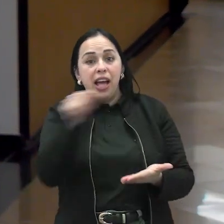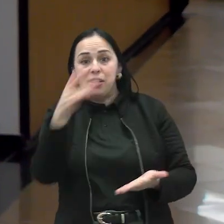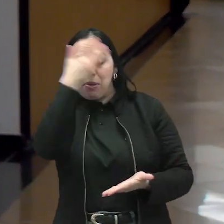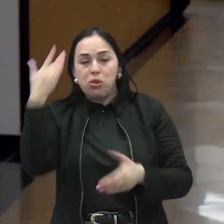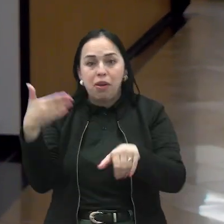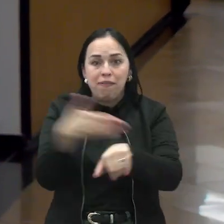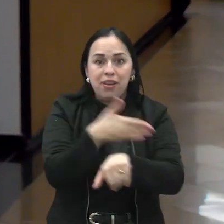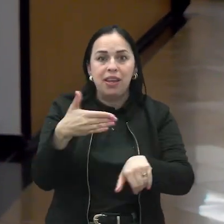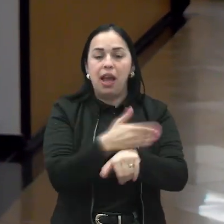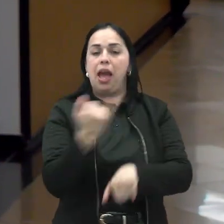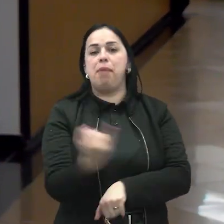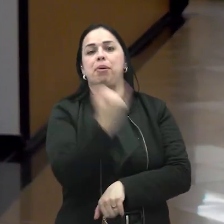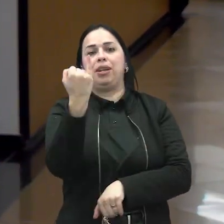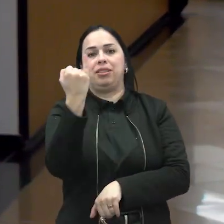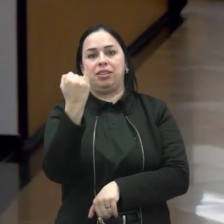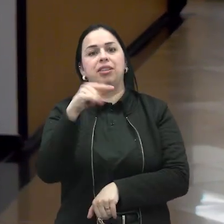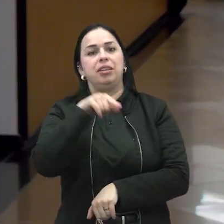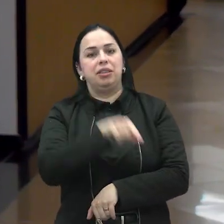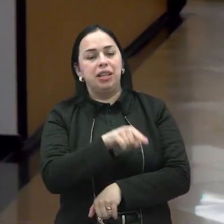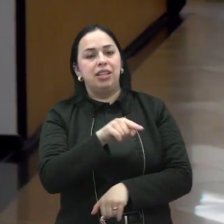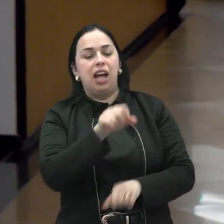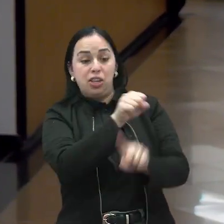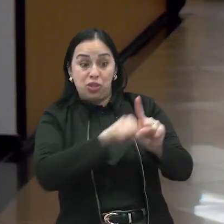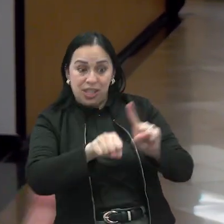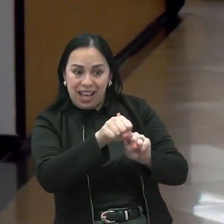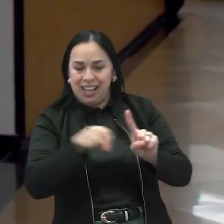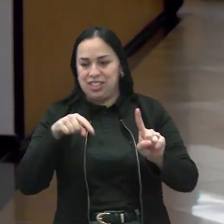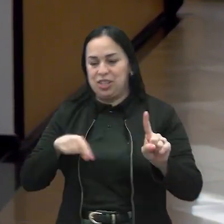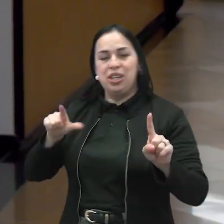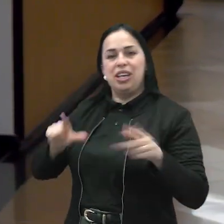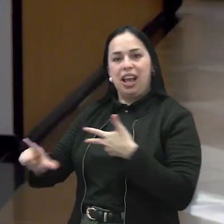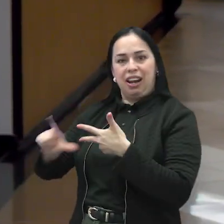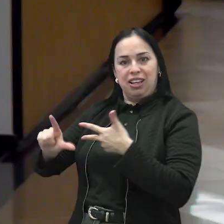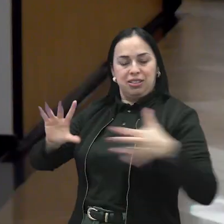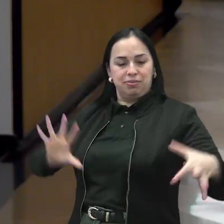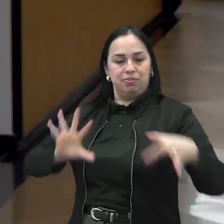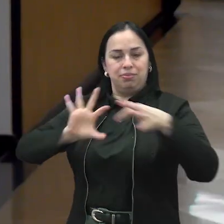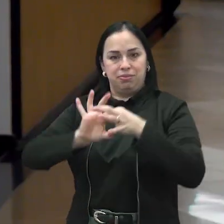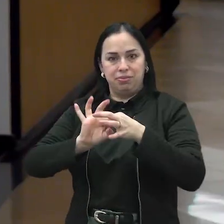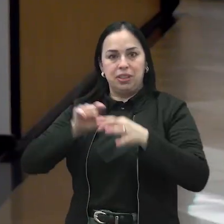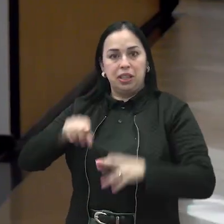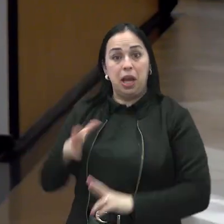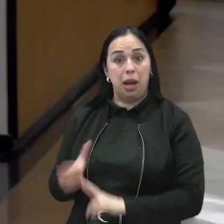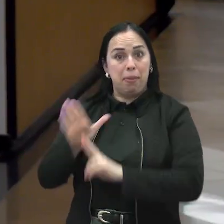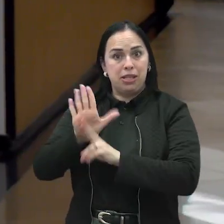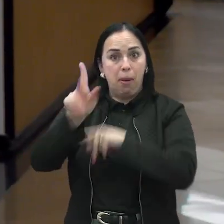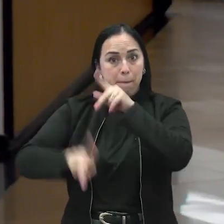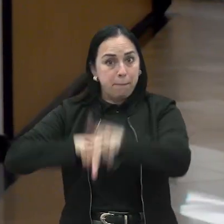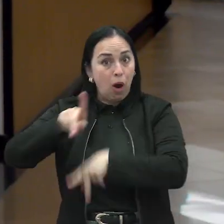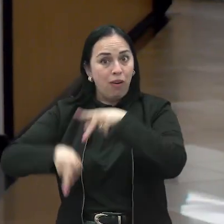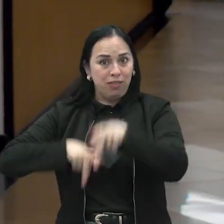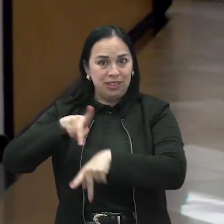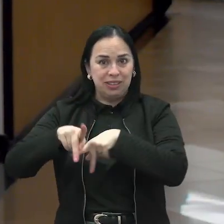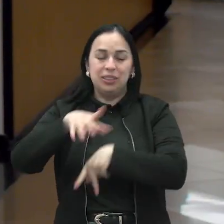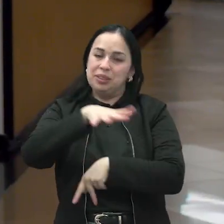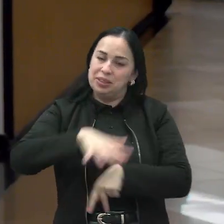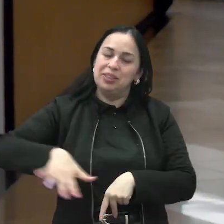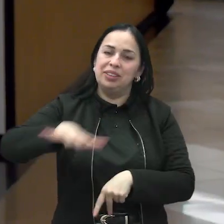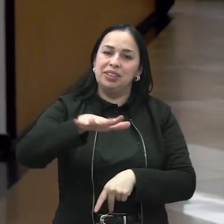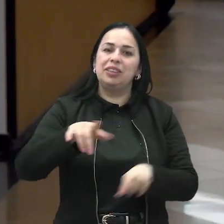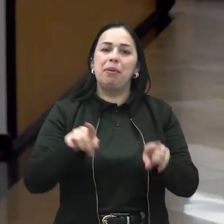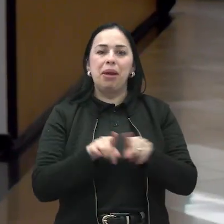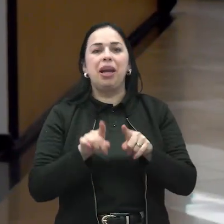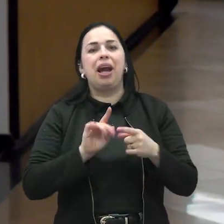estarem na Casa Legislativa, isso aproxima, aproxima a sociedade do Poder Legislativo, uma vez que o Poder Legislativo tem um papel de representatividade da